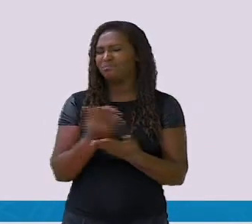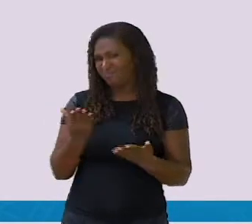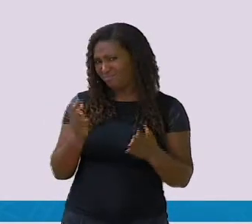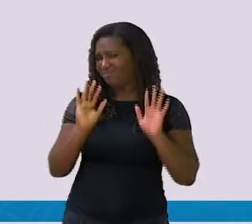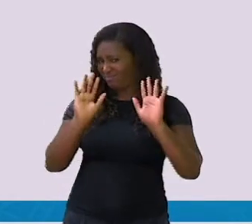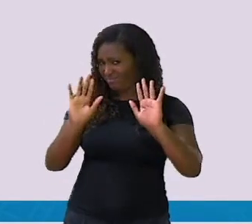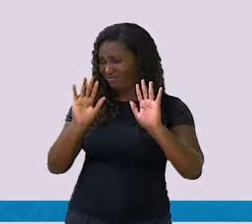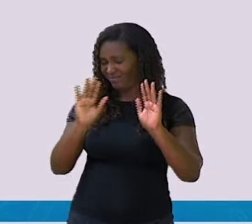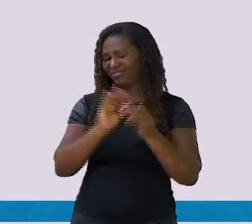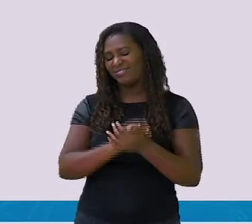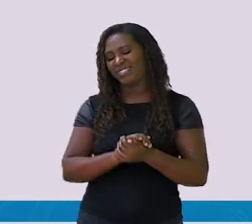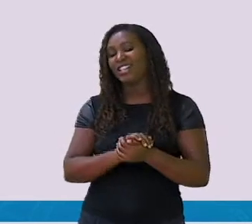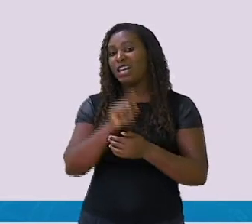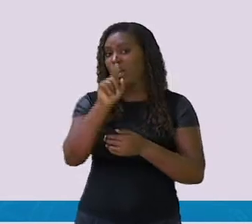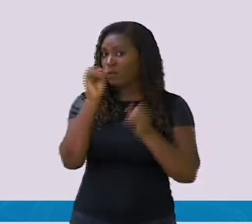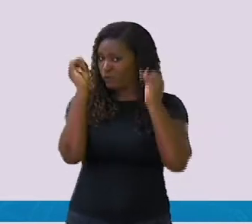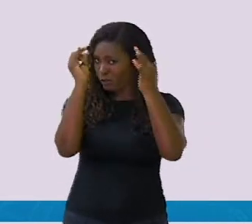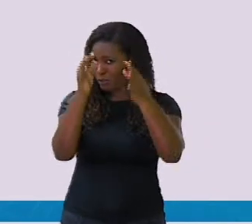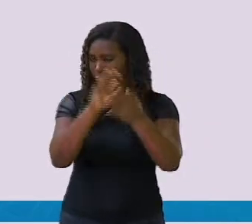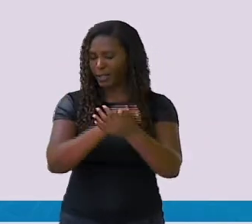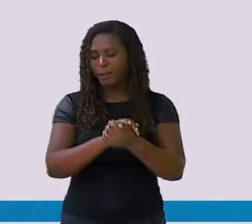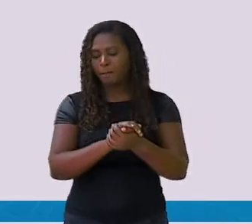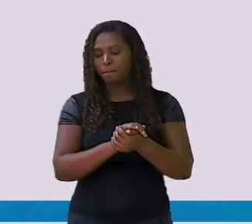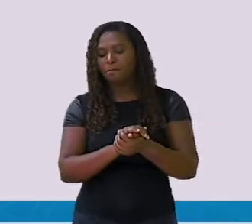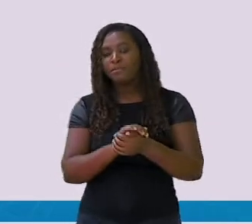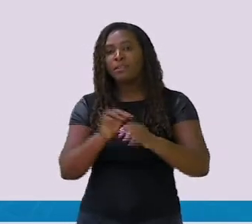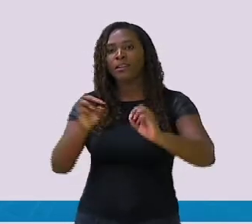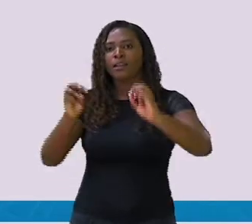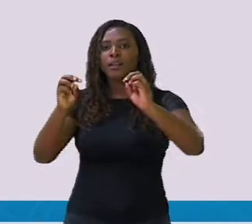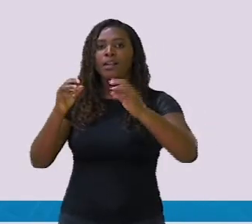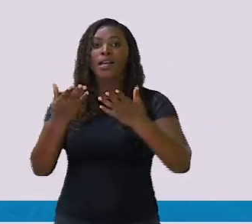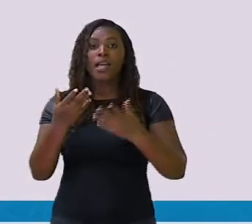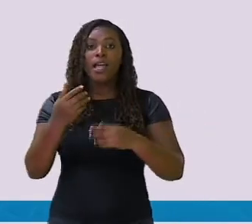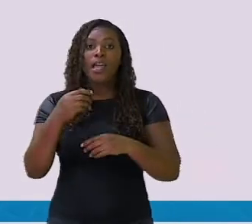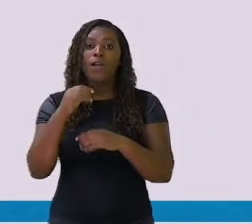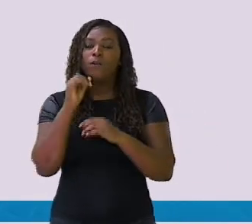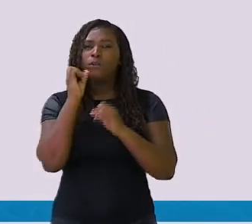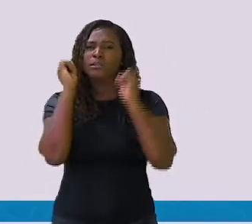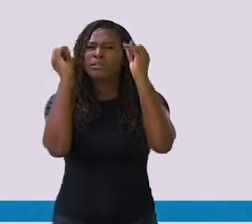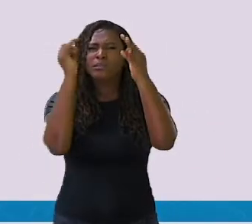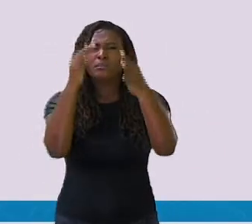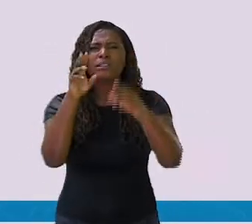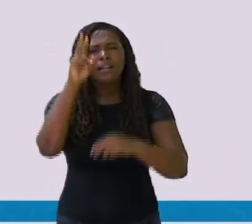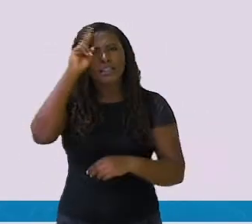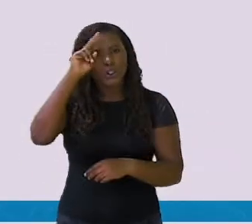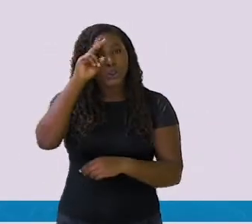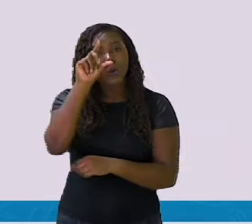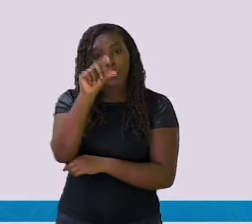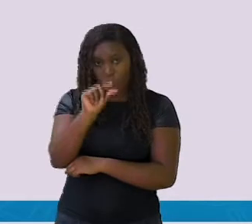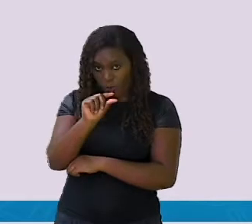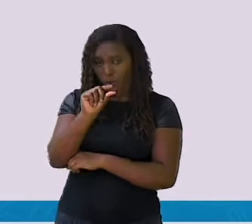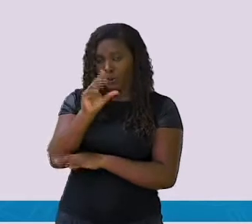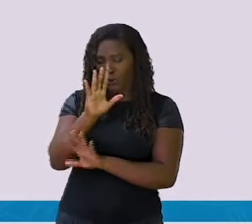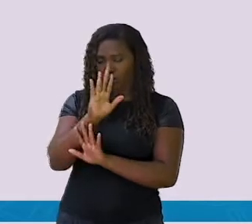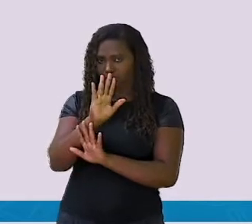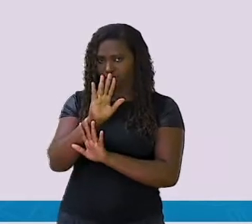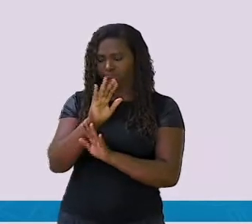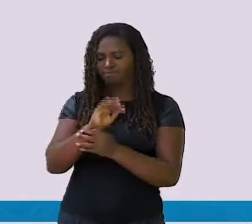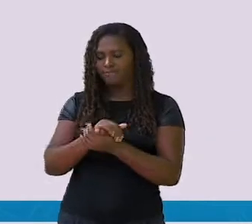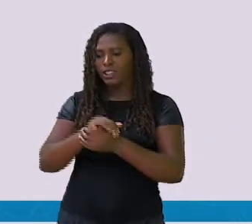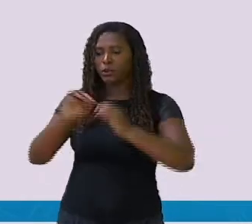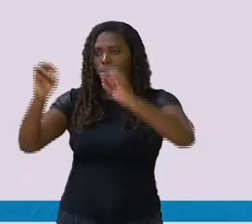atrás. Eu vou falar um pouquinho da história aqui, como que era, né? Então, são colecionadores que eles